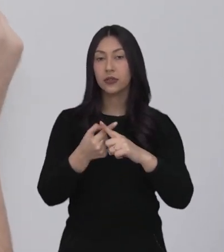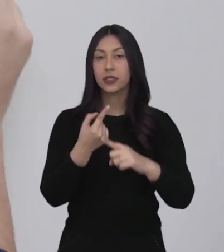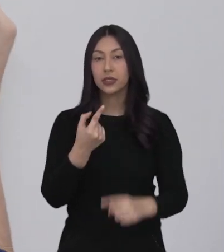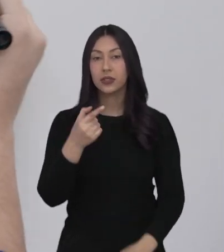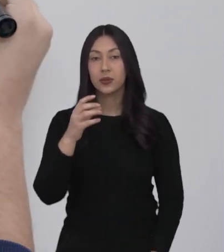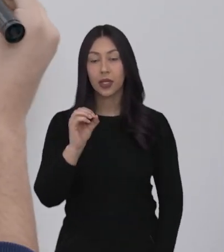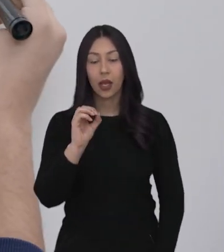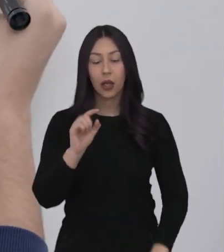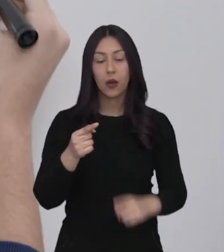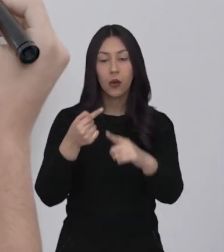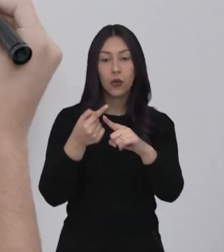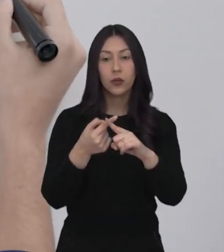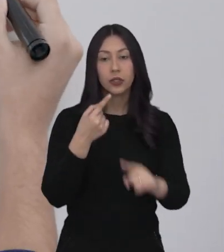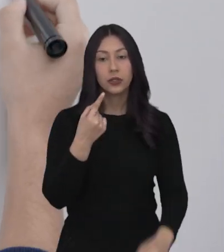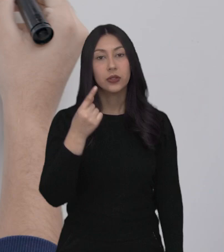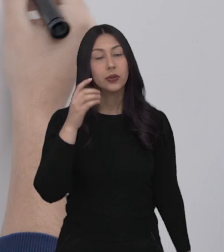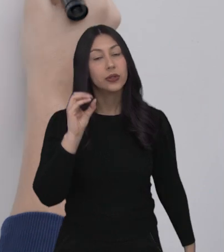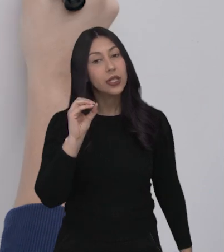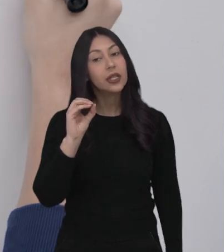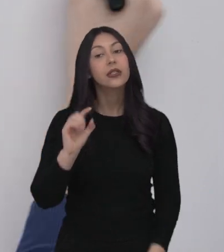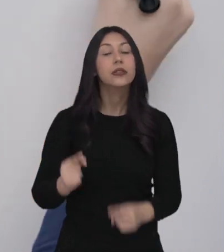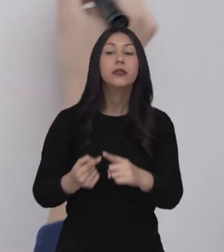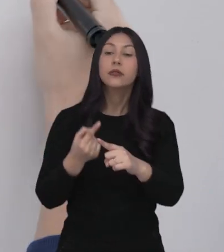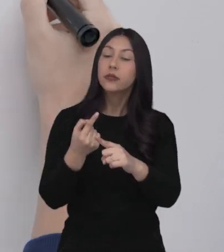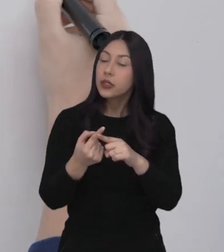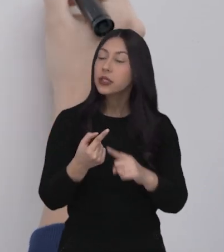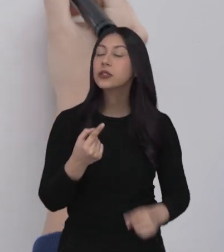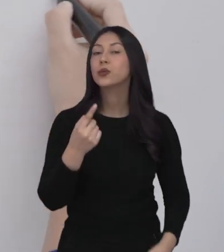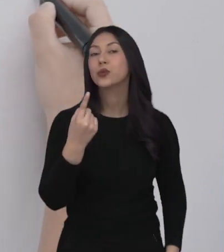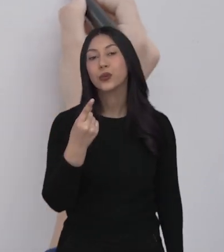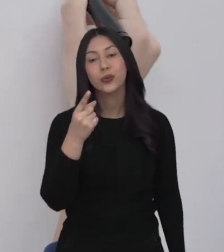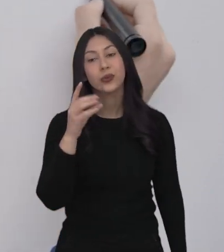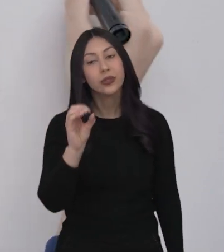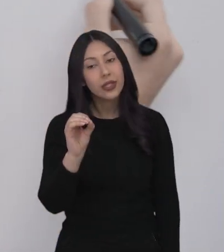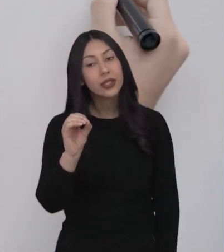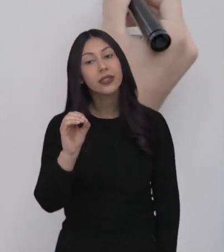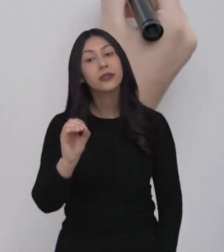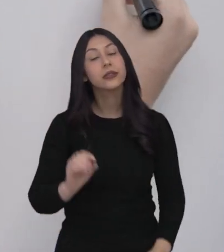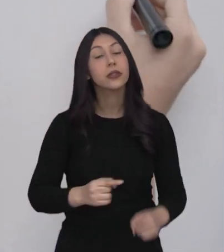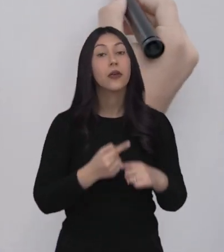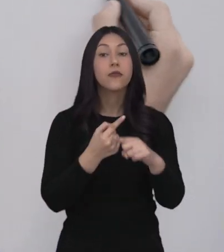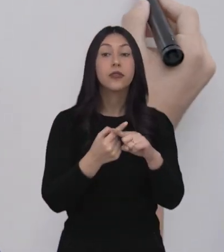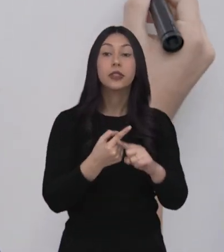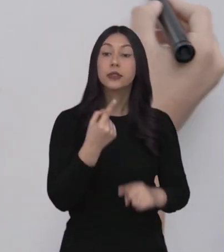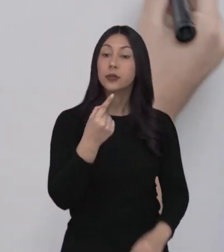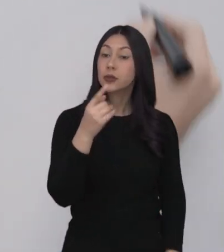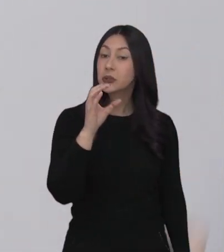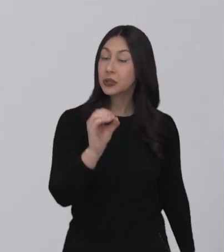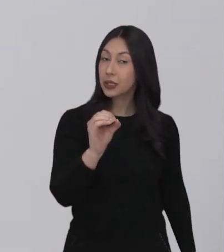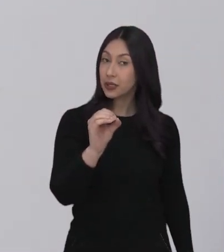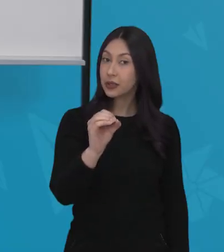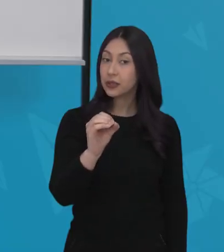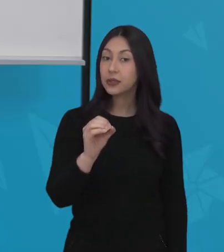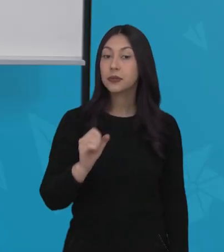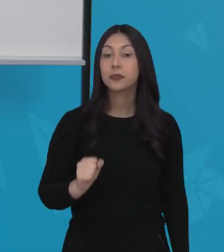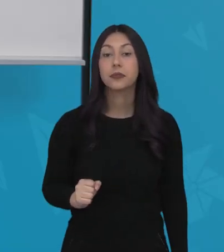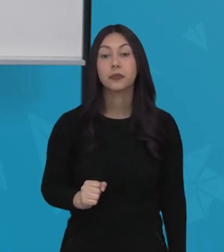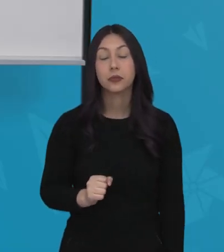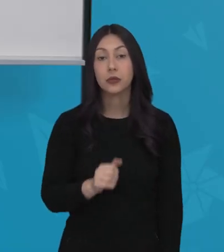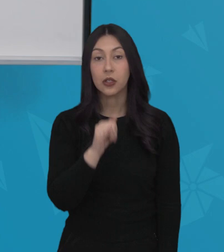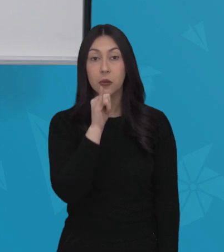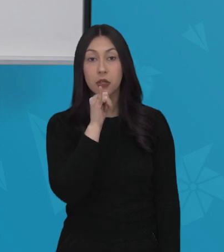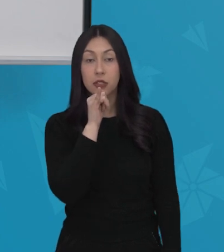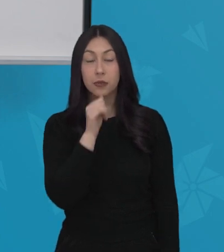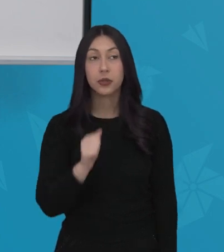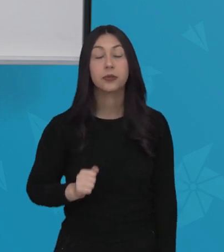o 10 vezes o 10 vezes o 10 vezes o 10. Outro exemplo